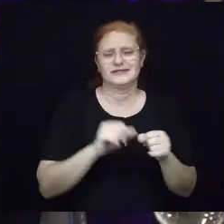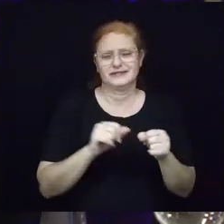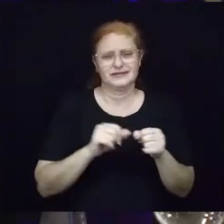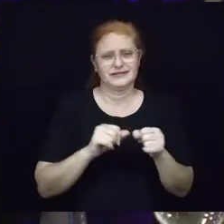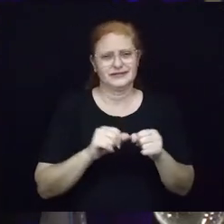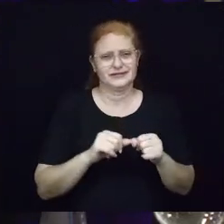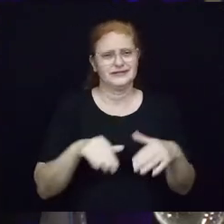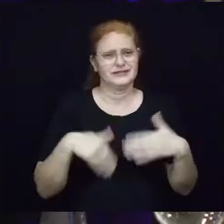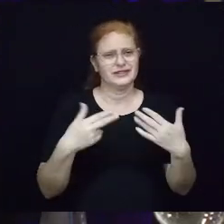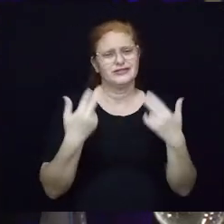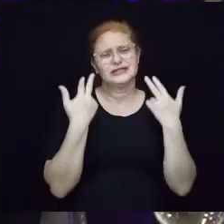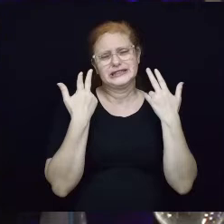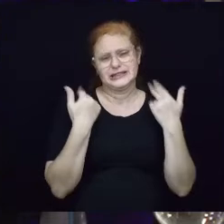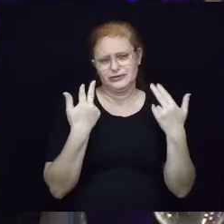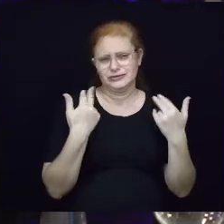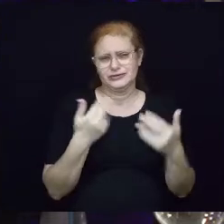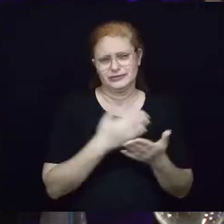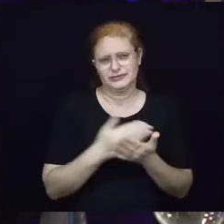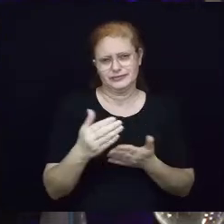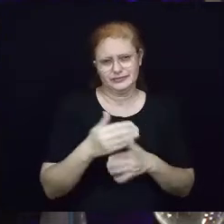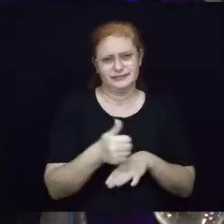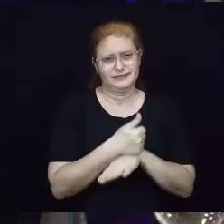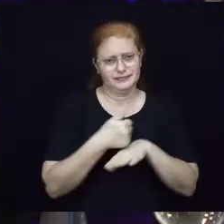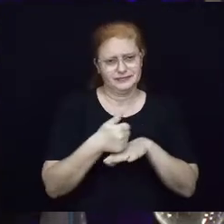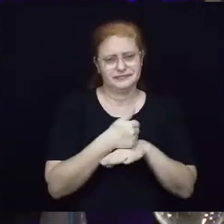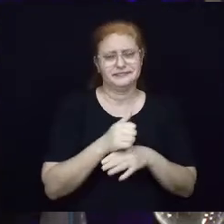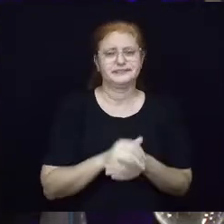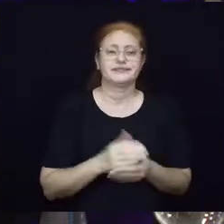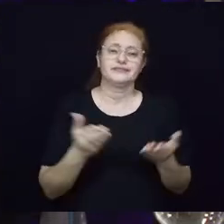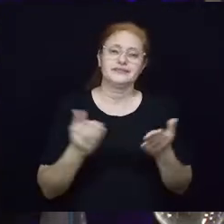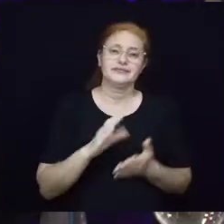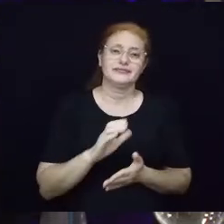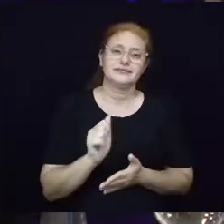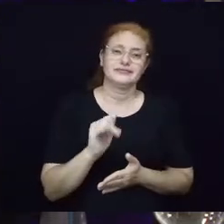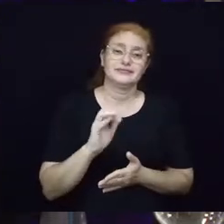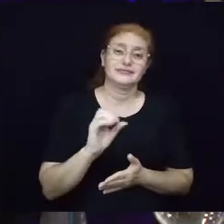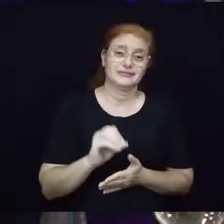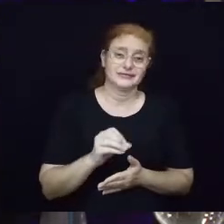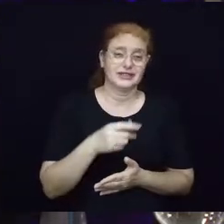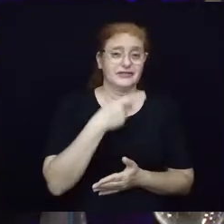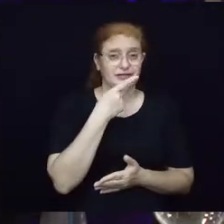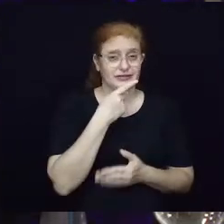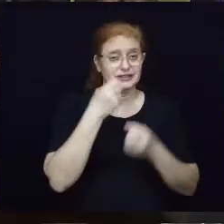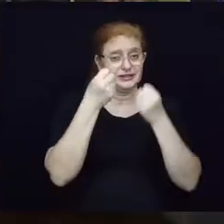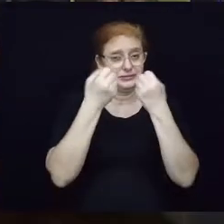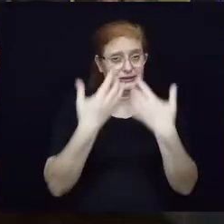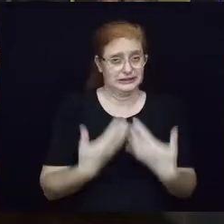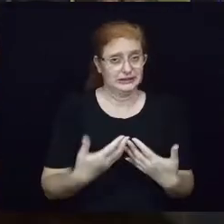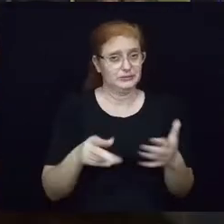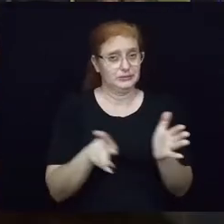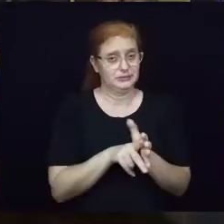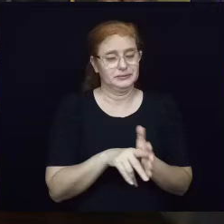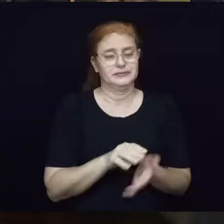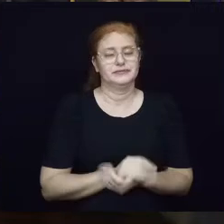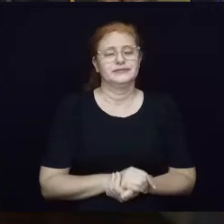bem intuitiva, que eu comecei a minha carreira, né? Vou passar para o Caio para ele fazer a apresentação dele também.